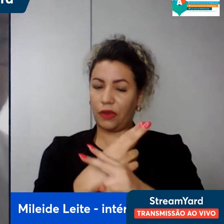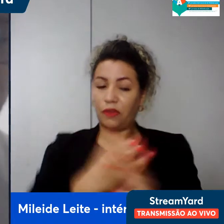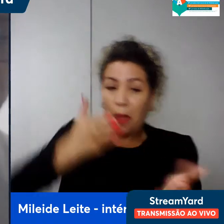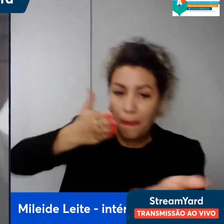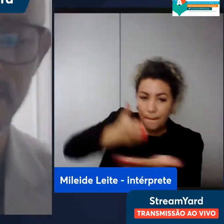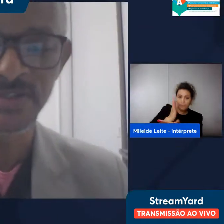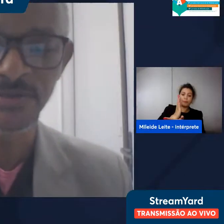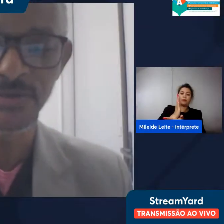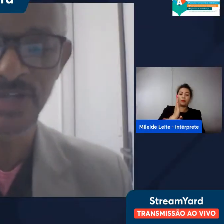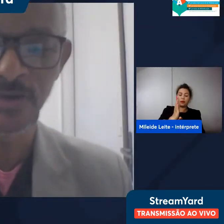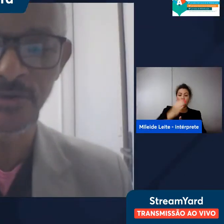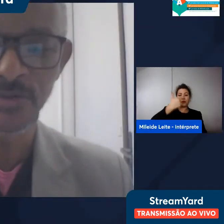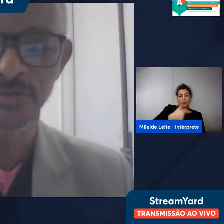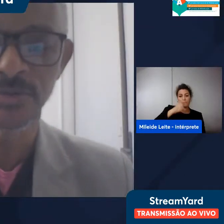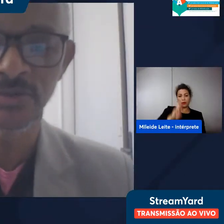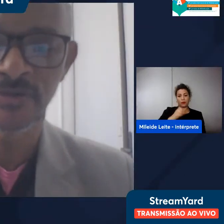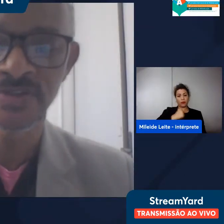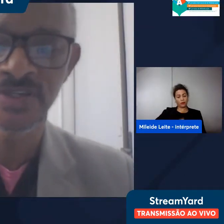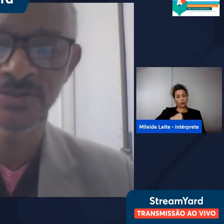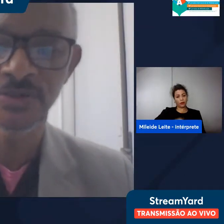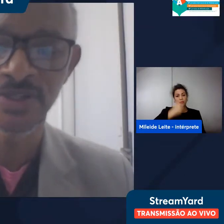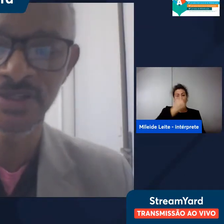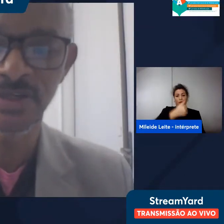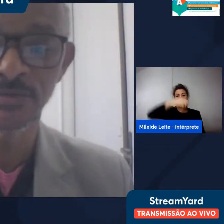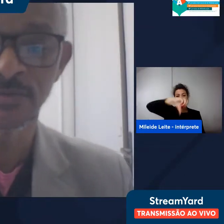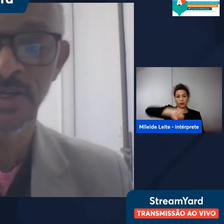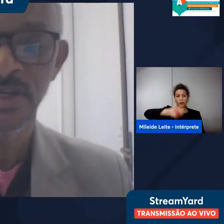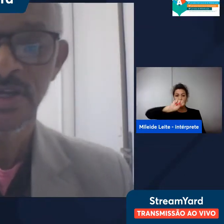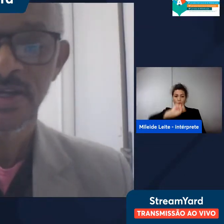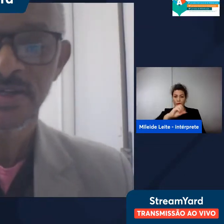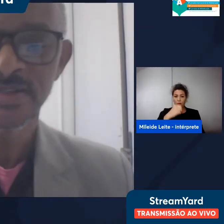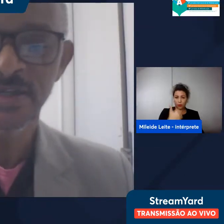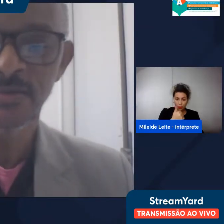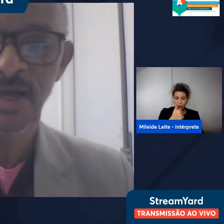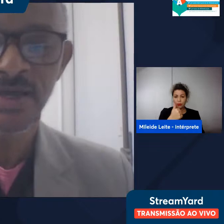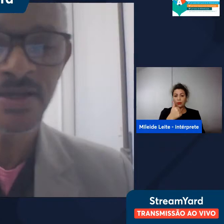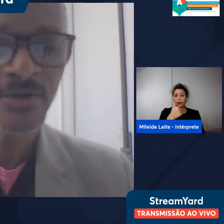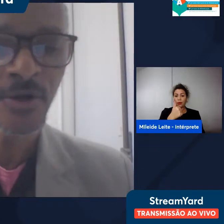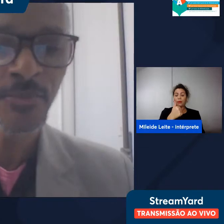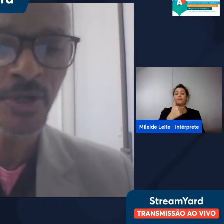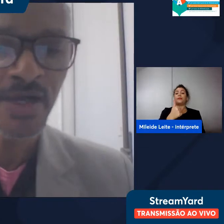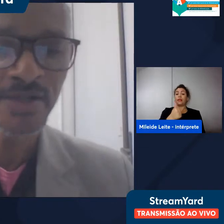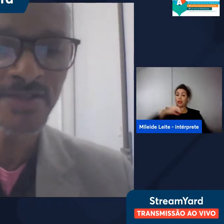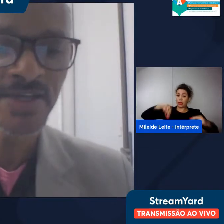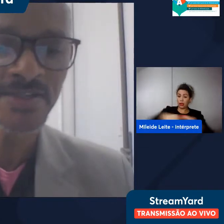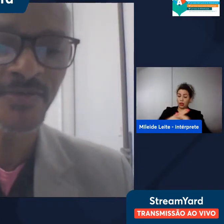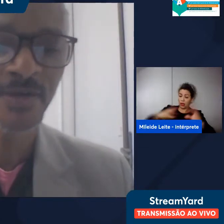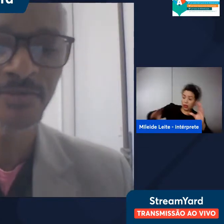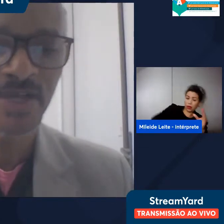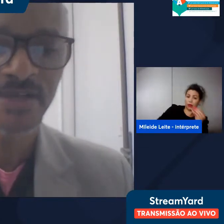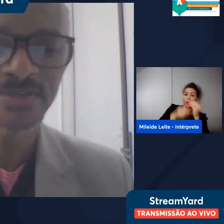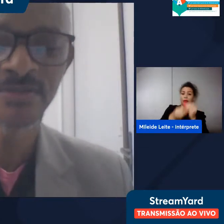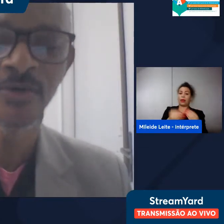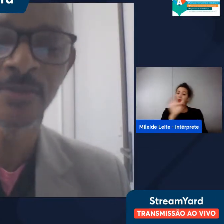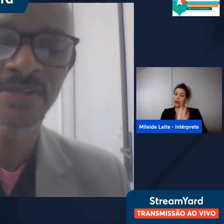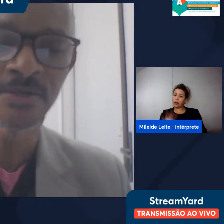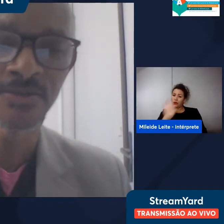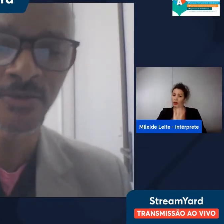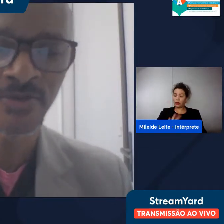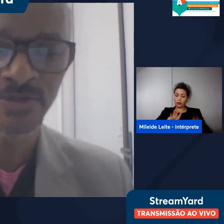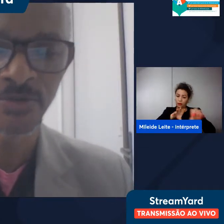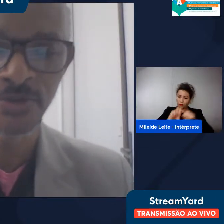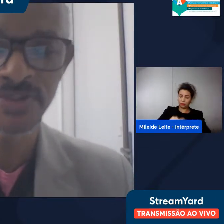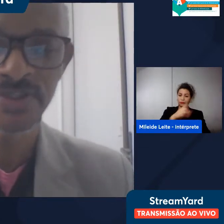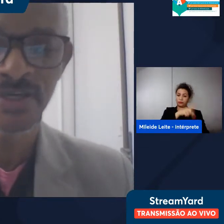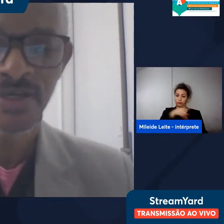aprovado em 25 de agosto de 1981, sendo a ela incorporadas as faculdades de formação